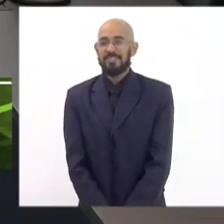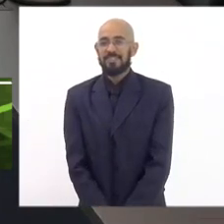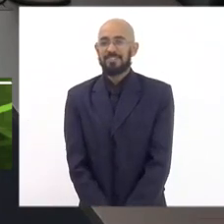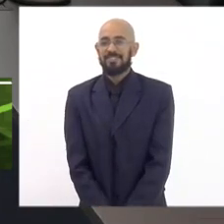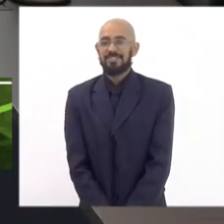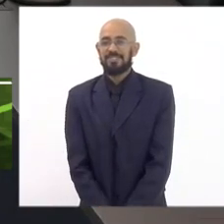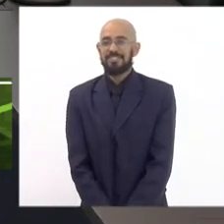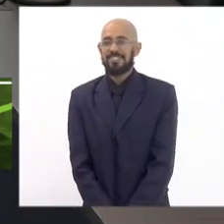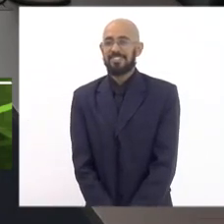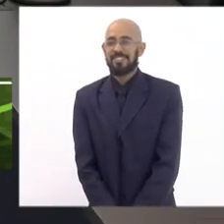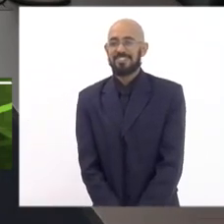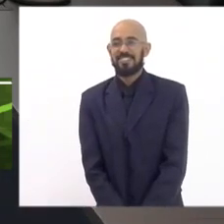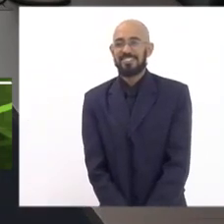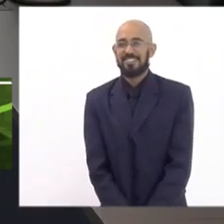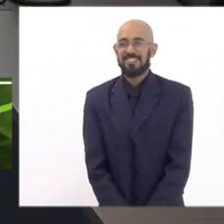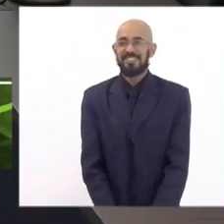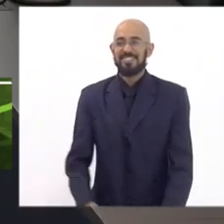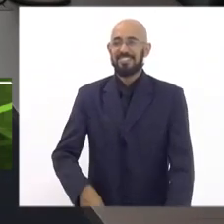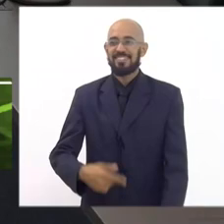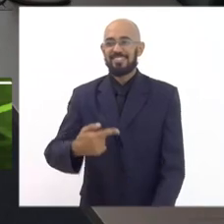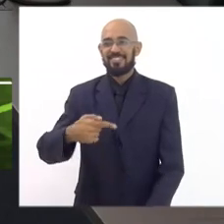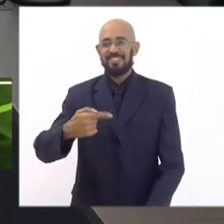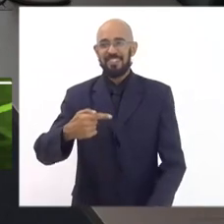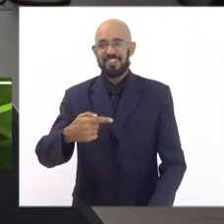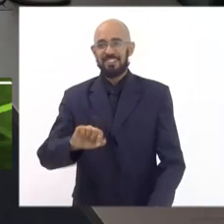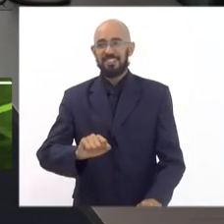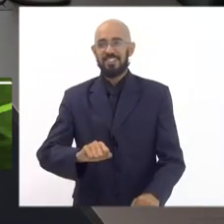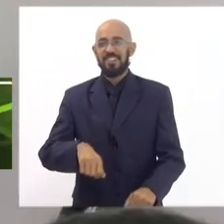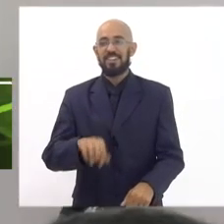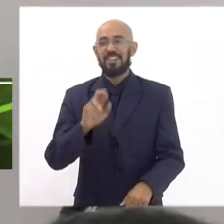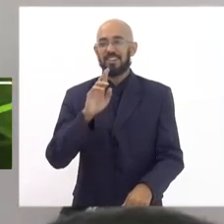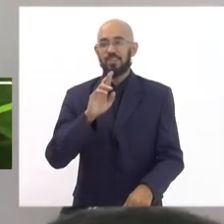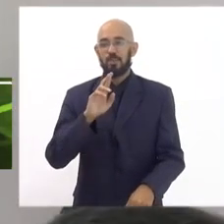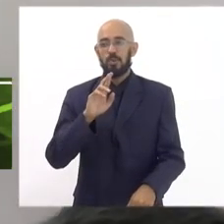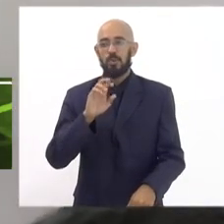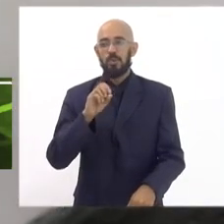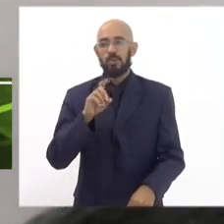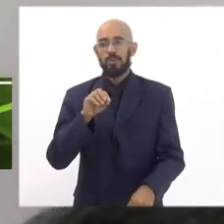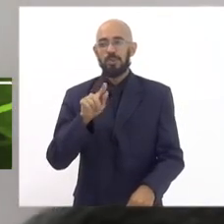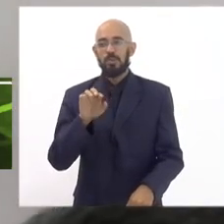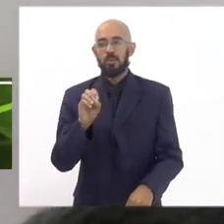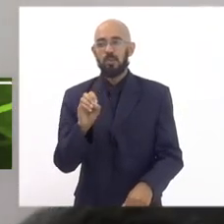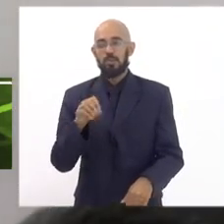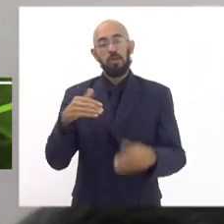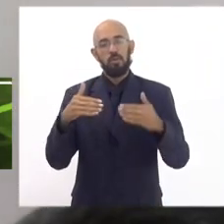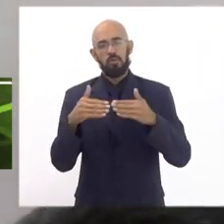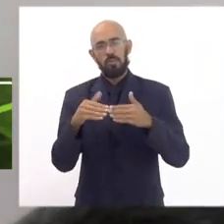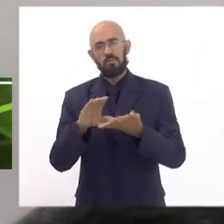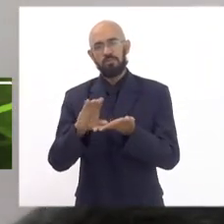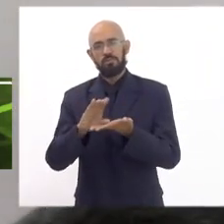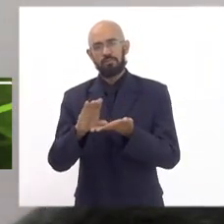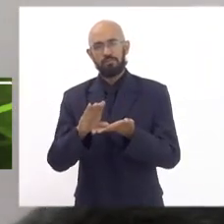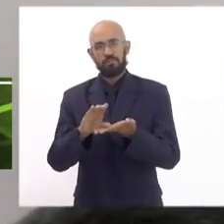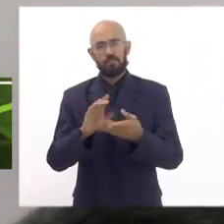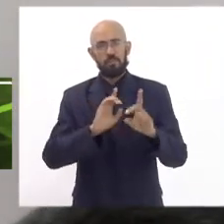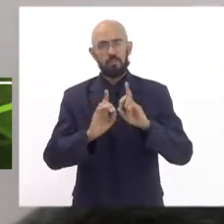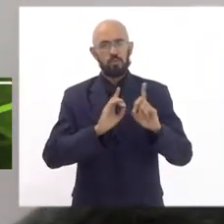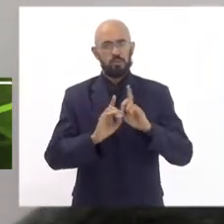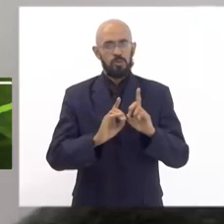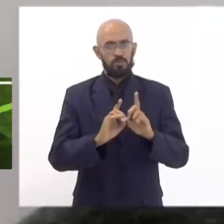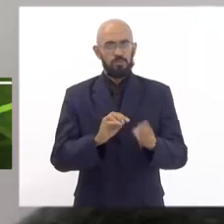7 da pauta, deputado. Projeto de lei 3190/2022, deputado Rodrigo Bacelar, parecer pela constitucionalidade. Em